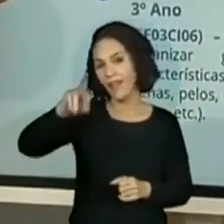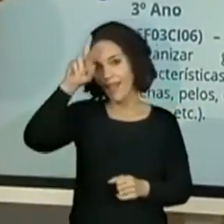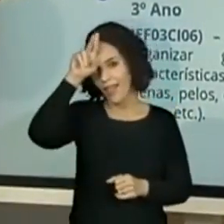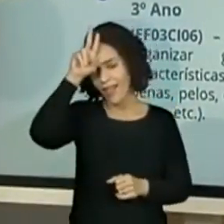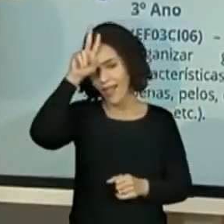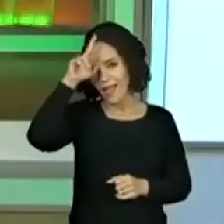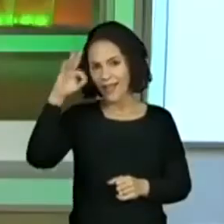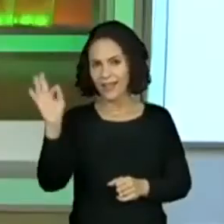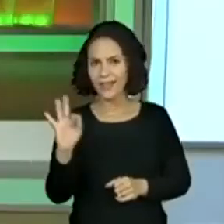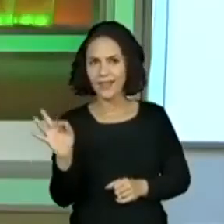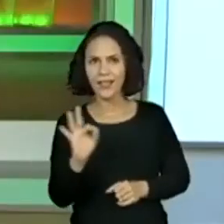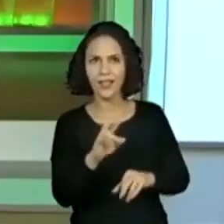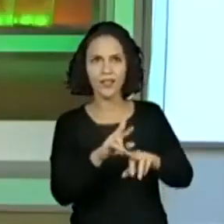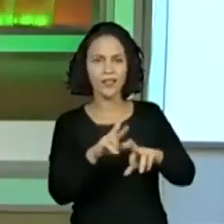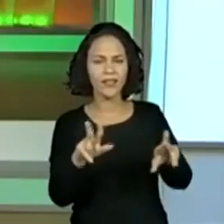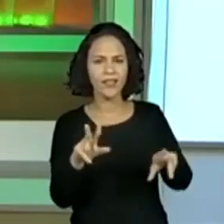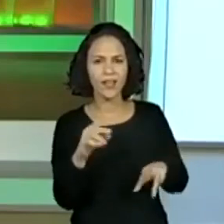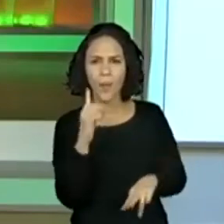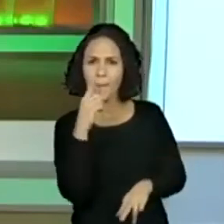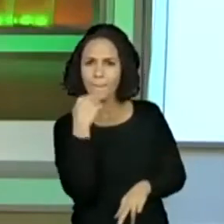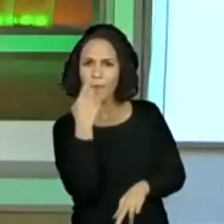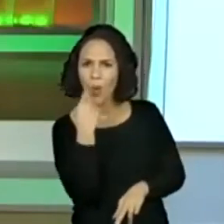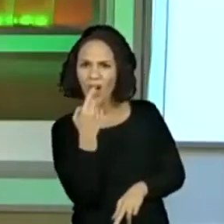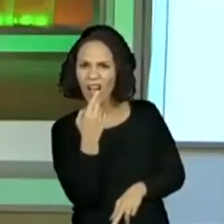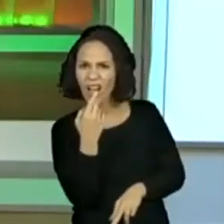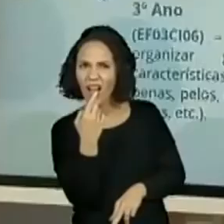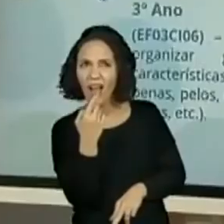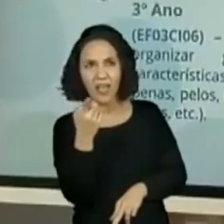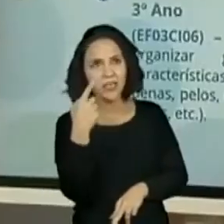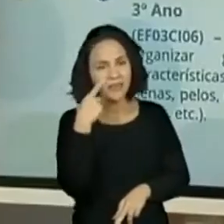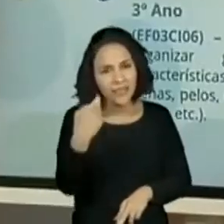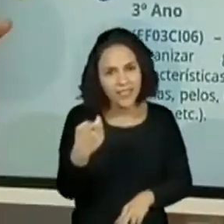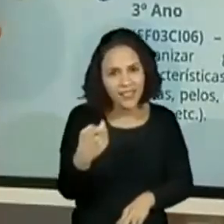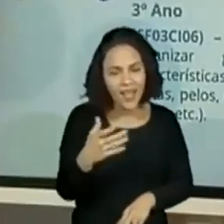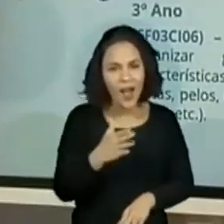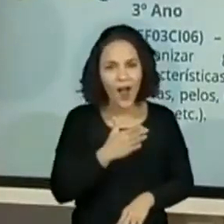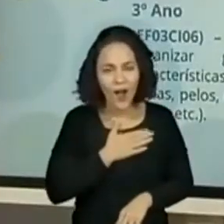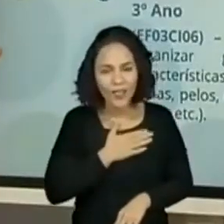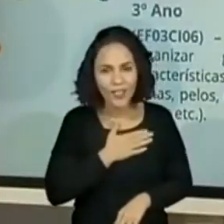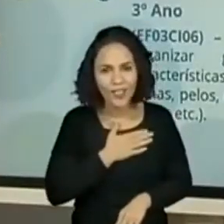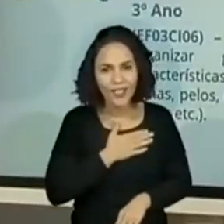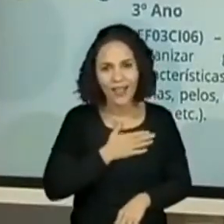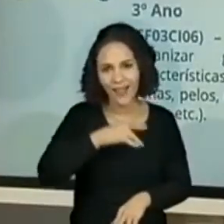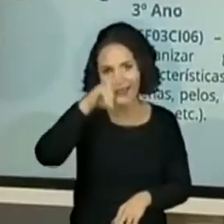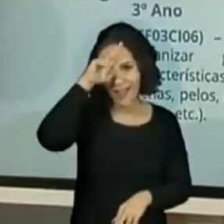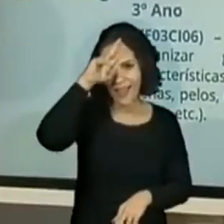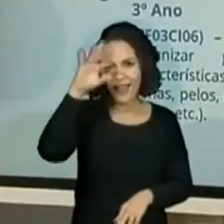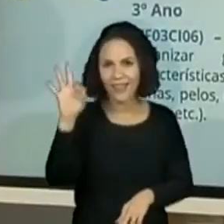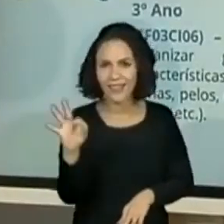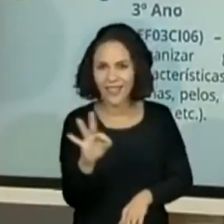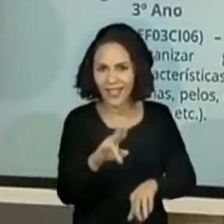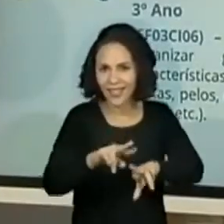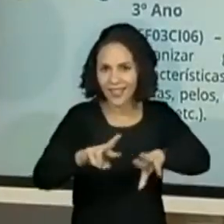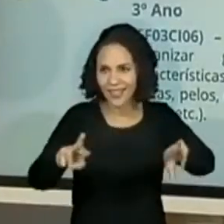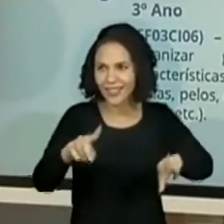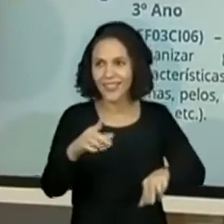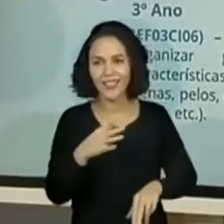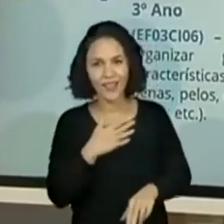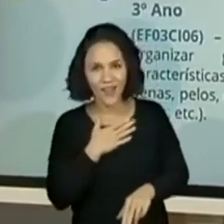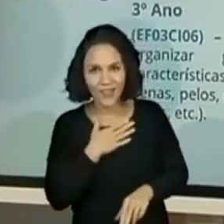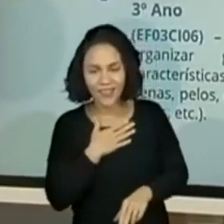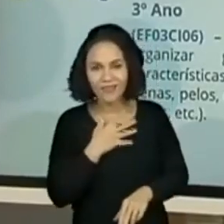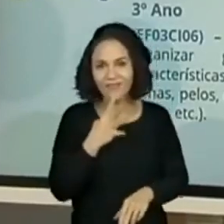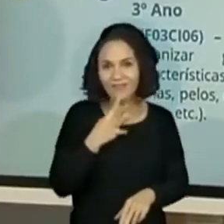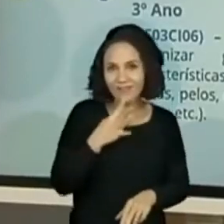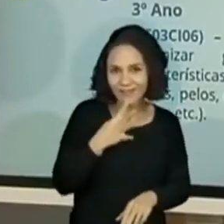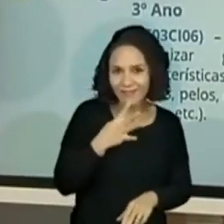Insetos e suas bocas. Vocês se interessam por insetos e por esse assunto? Os insetos são seres vivos